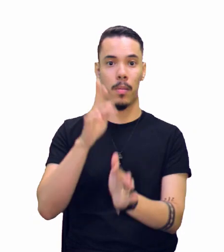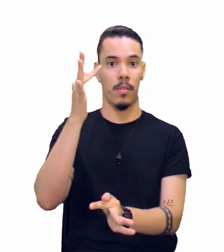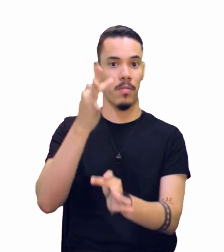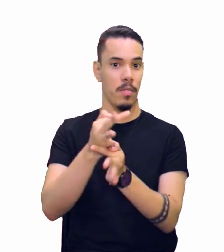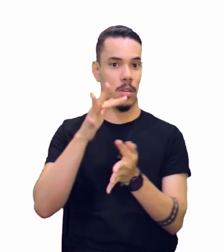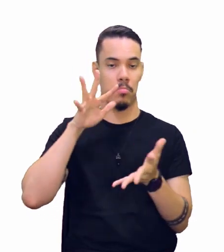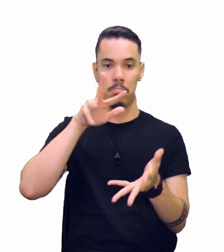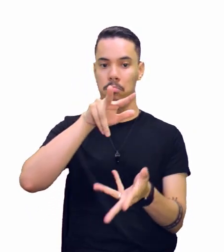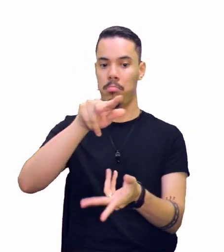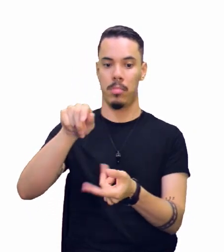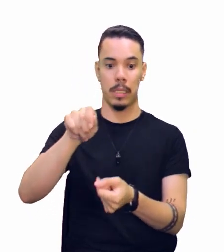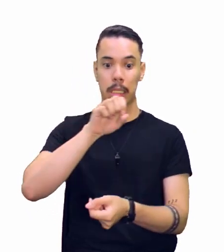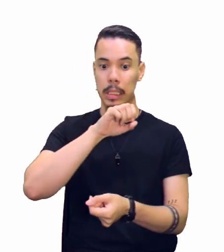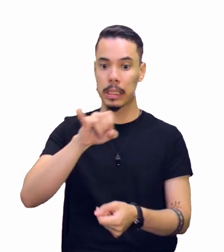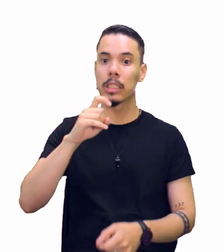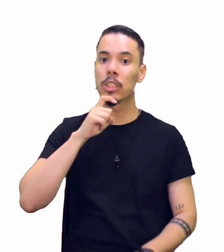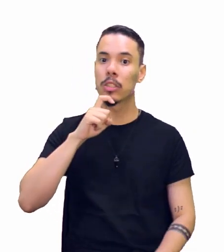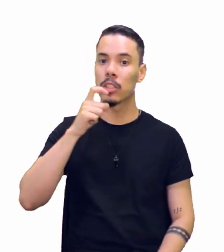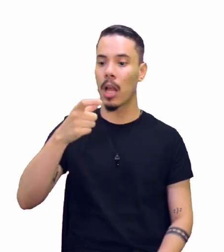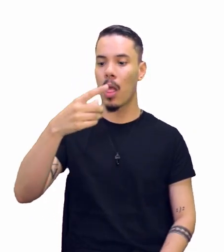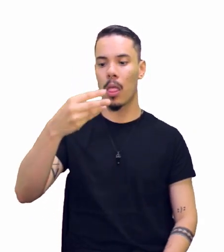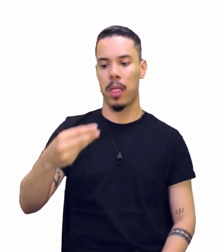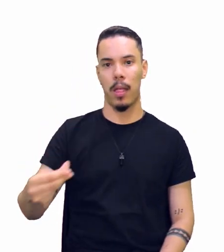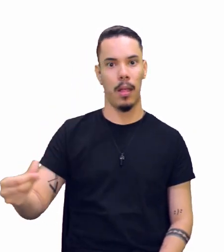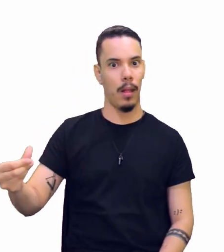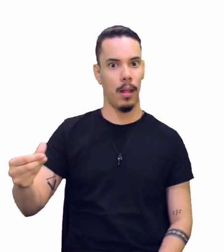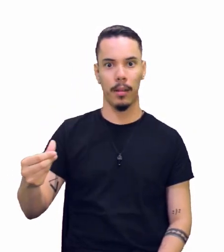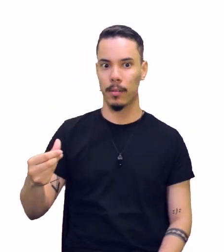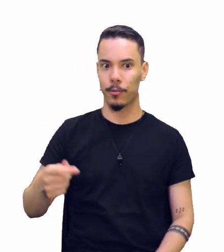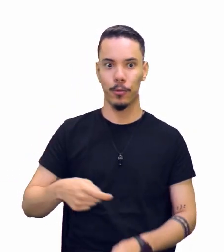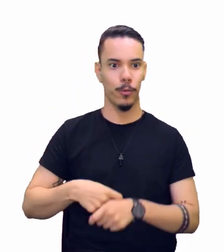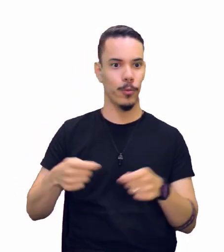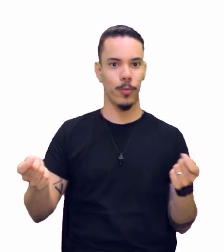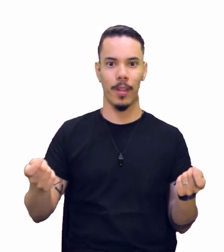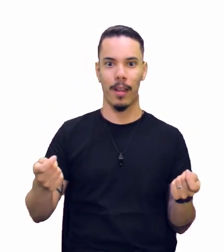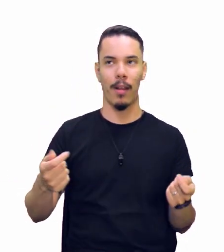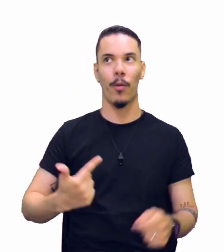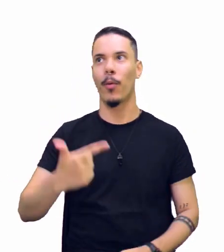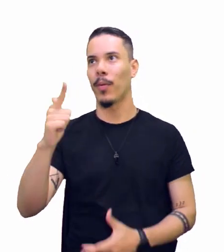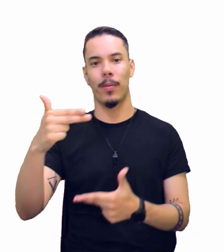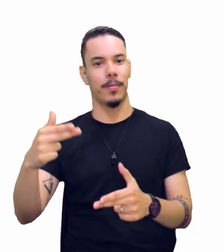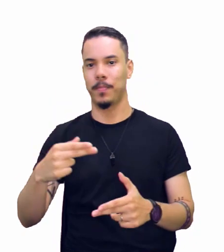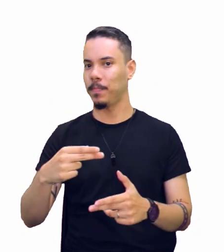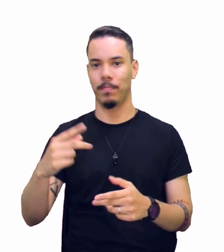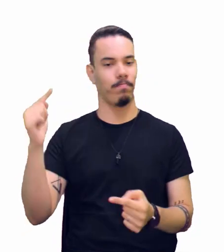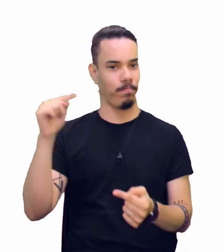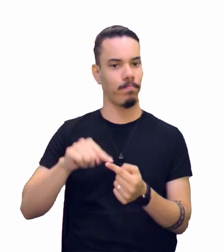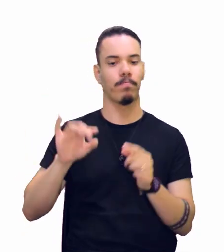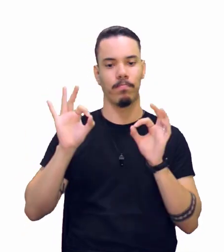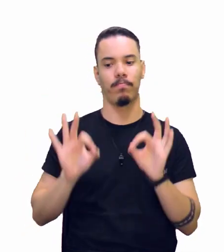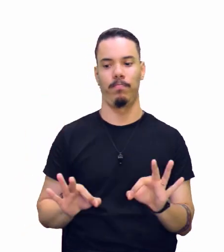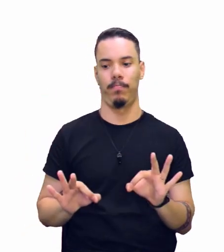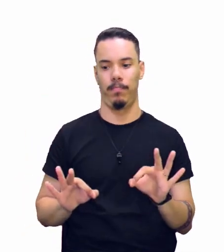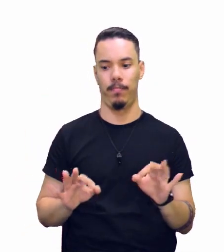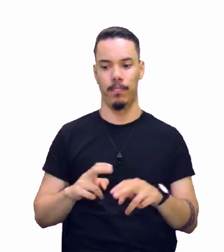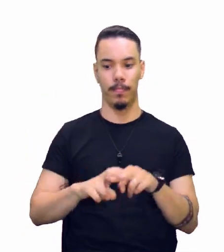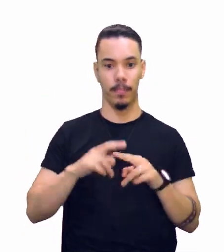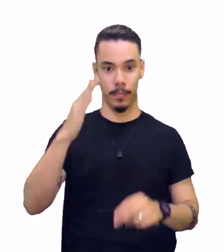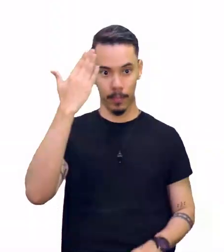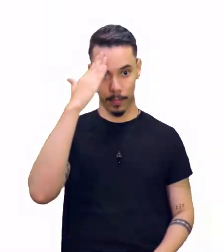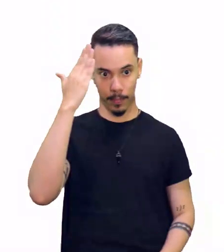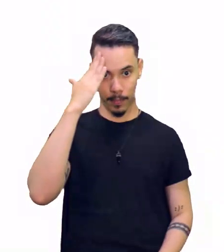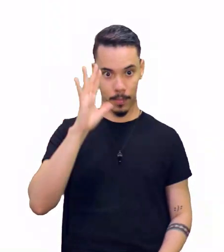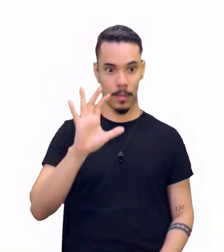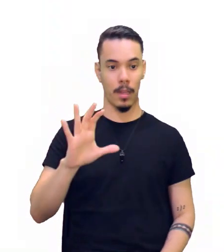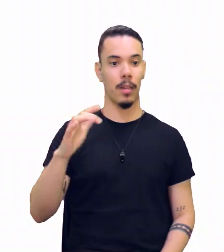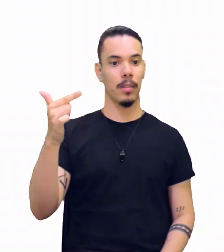se esquentarmos o gelo, ele vai derreter, não tem como você fugir disso. Então, tendo entendido essa parte aí, vamos